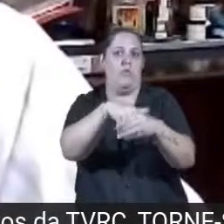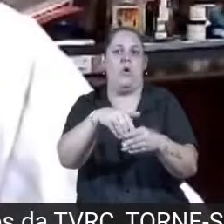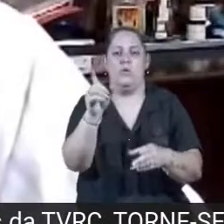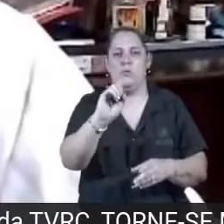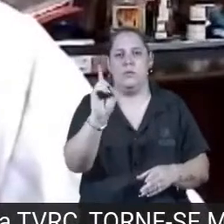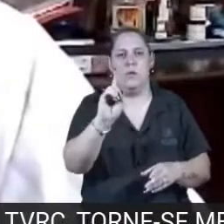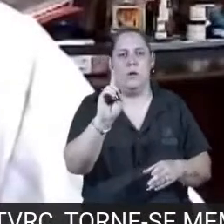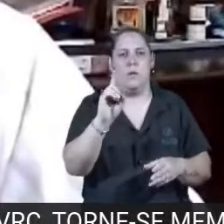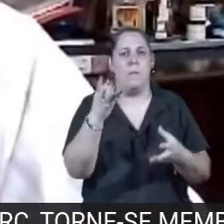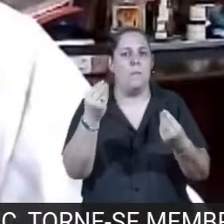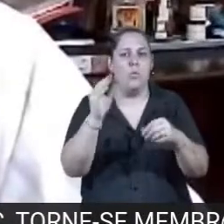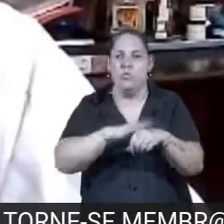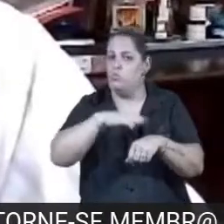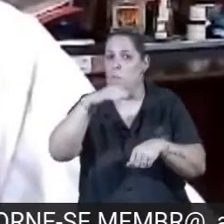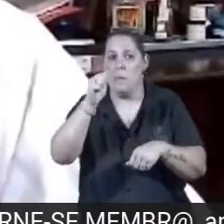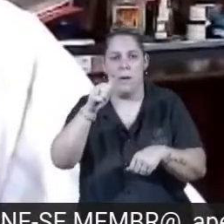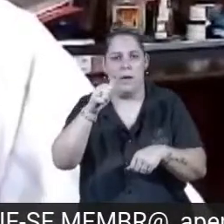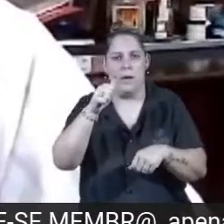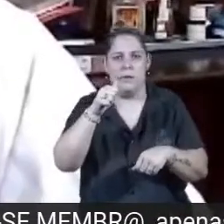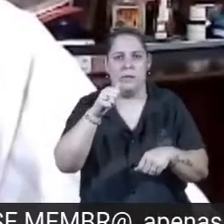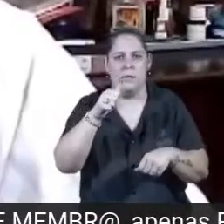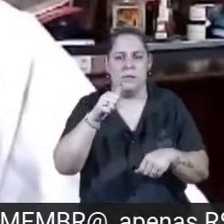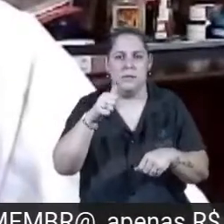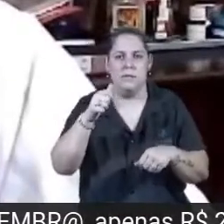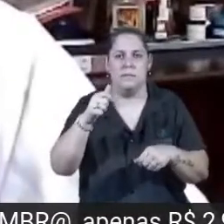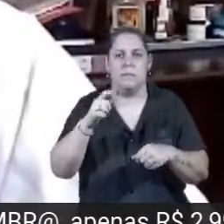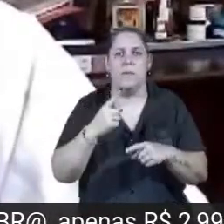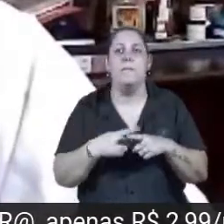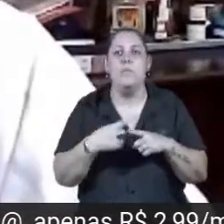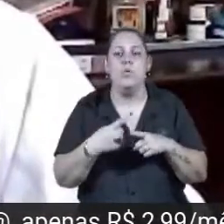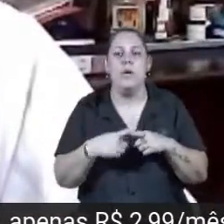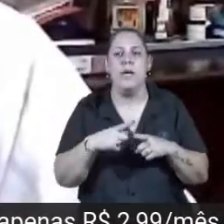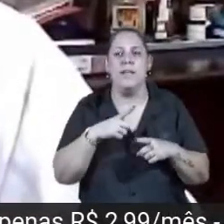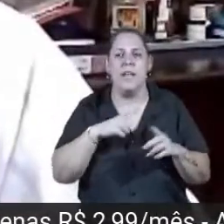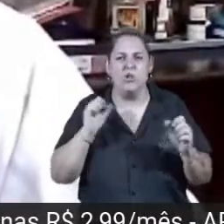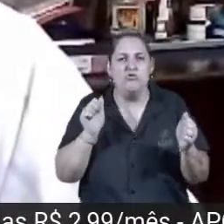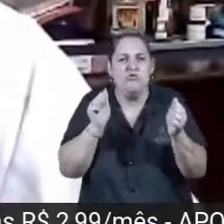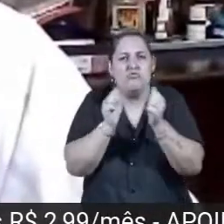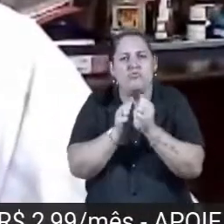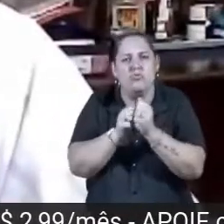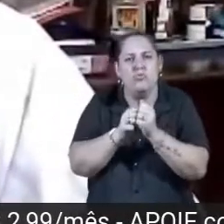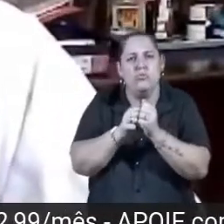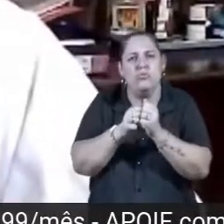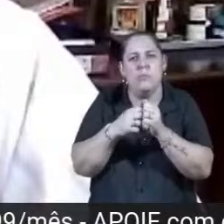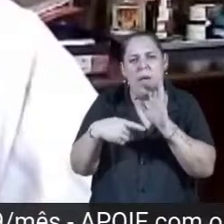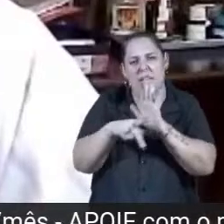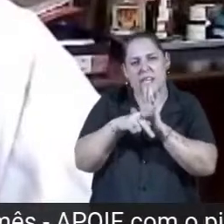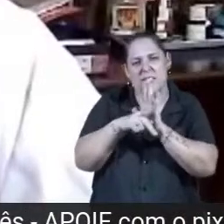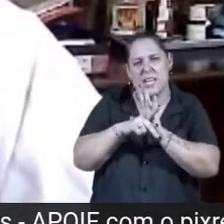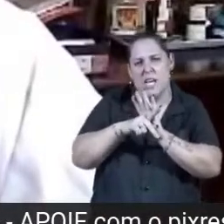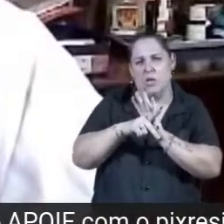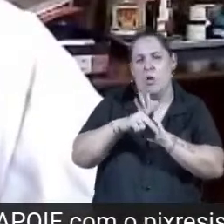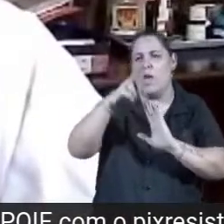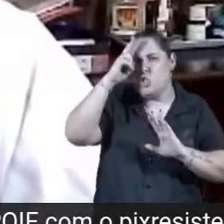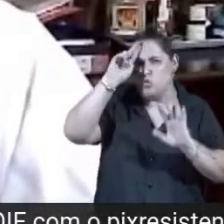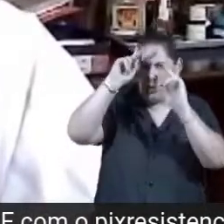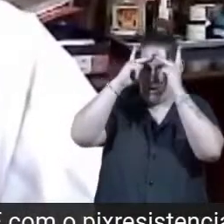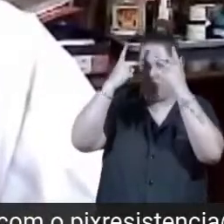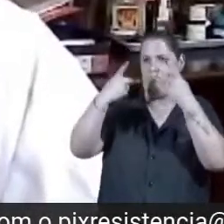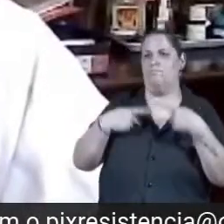que isso, Contarato. Você traz para dentro do PT a